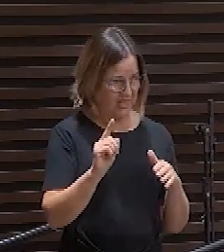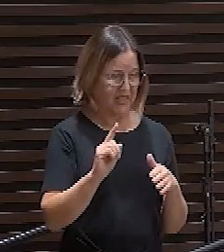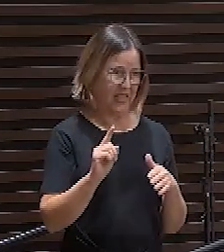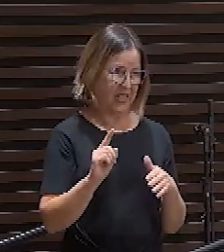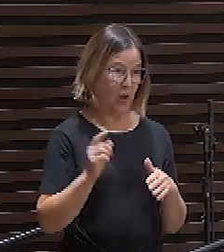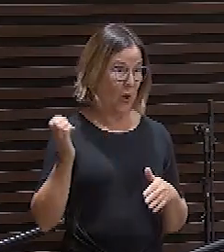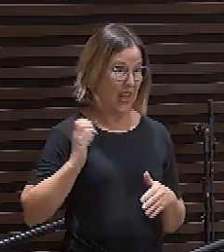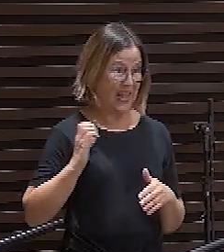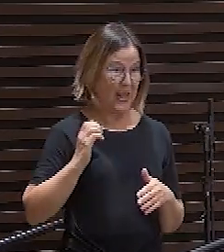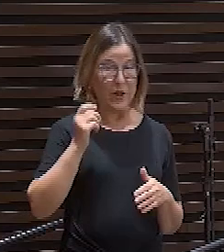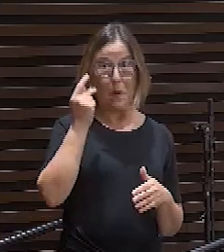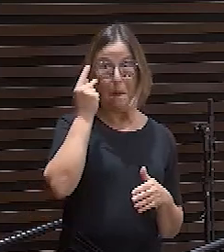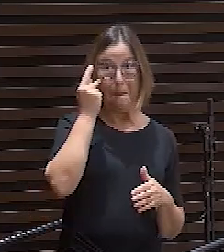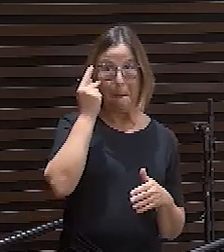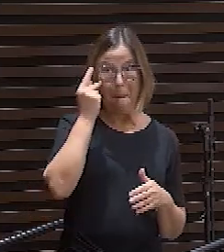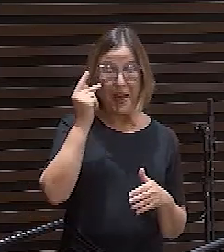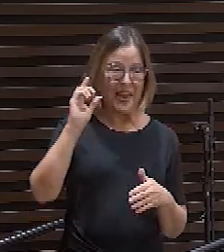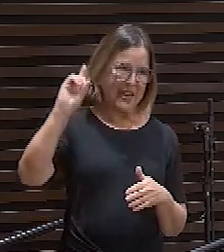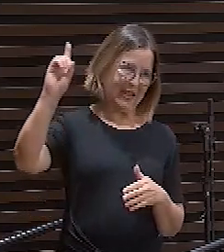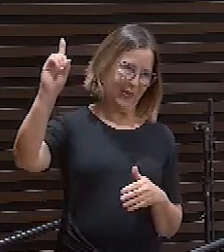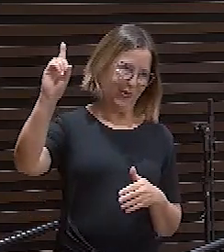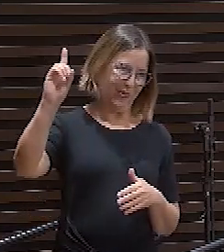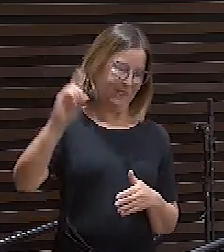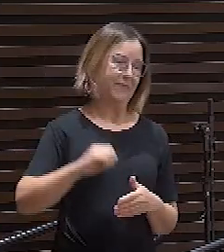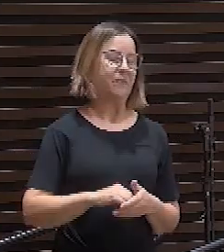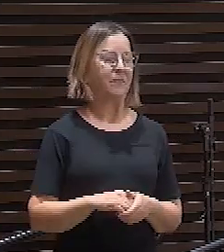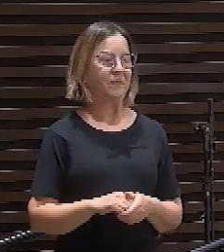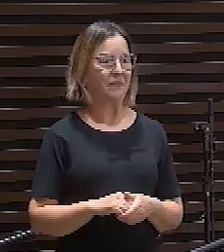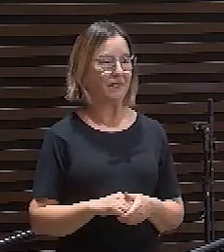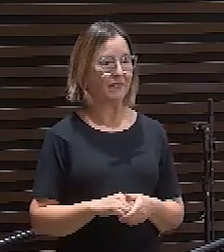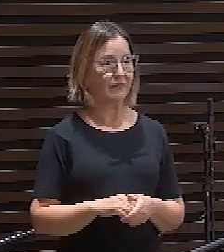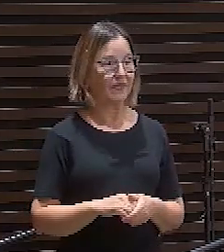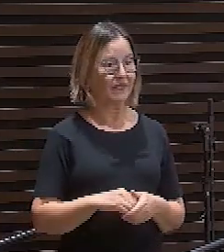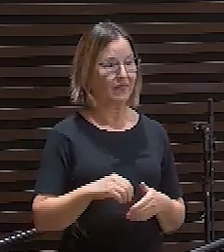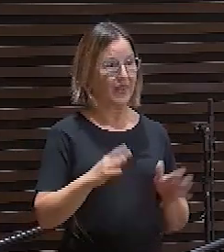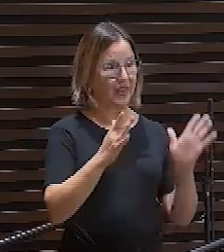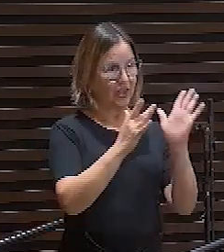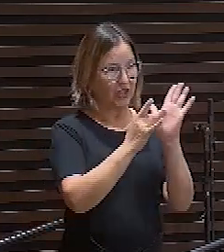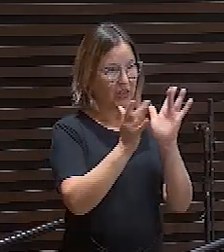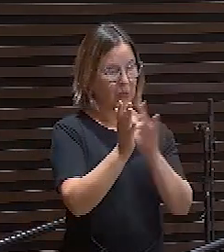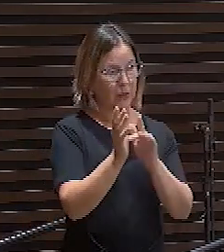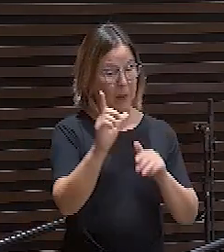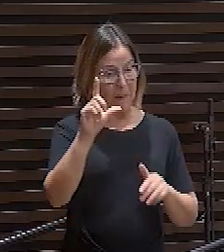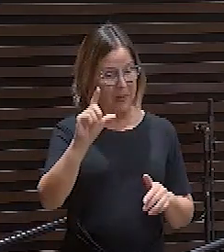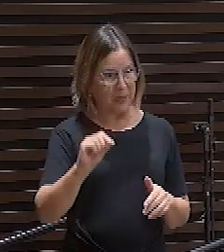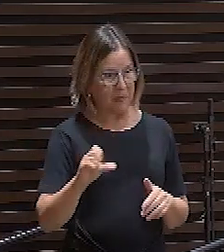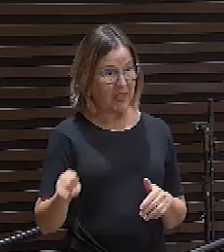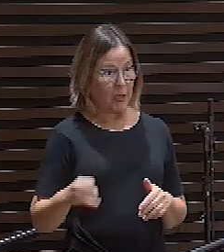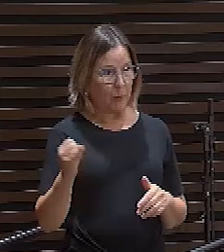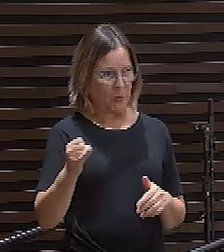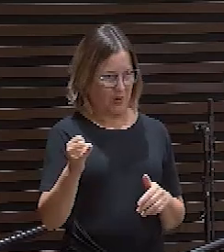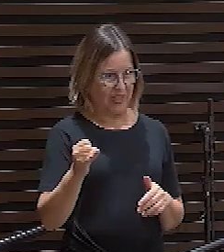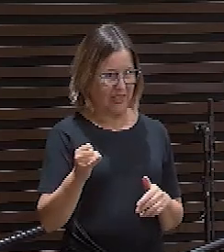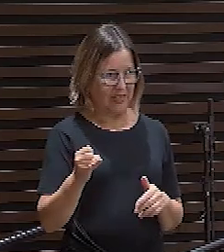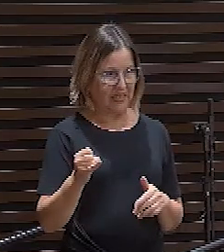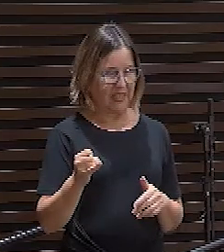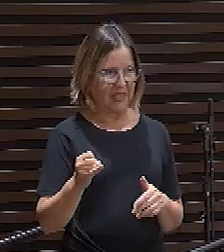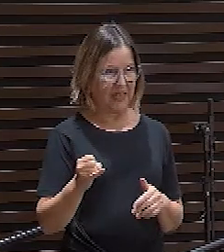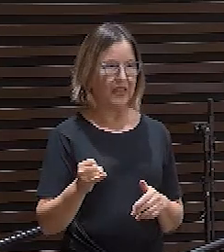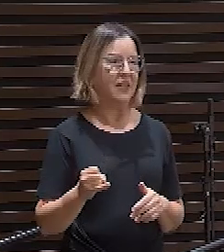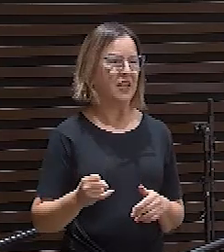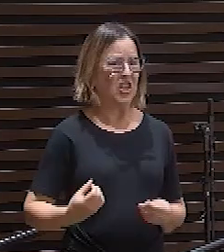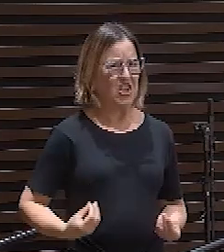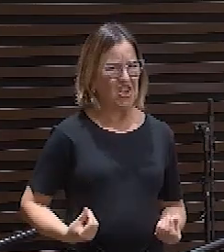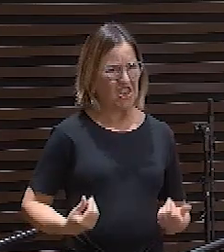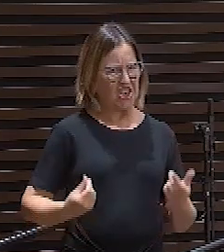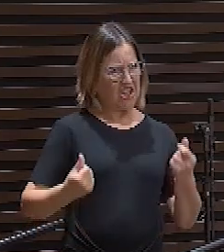ele minimiza a importância dos bens materiais. Para quê? Né?